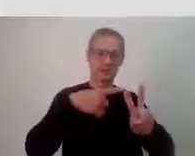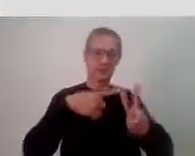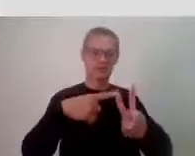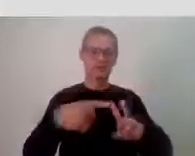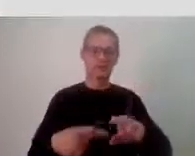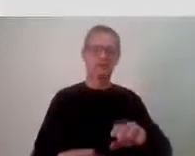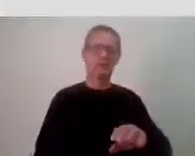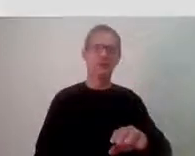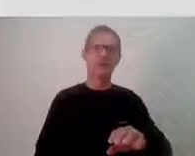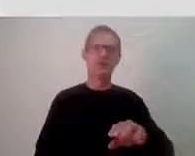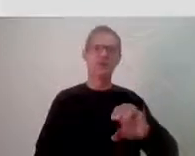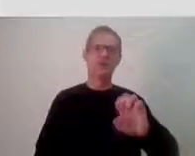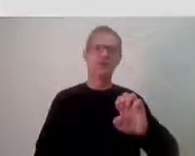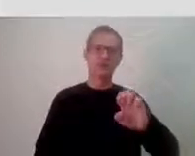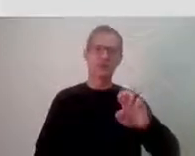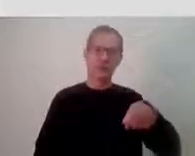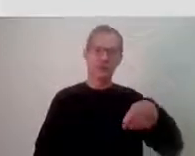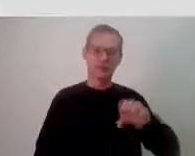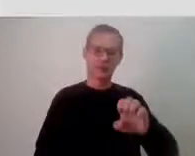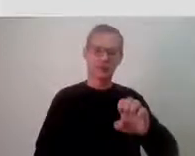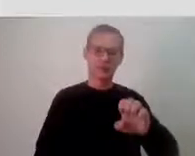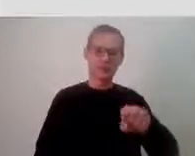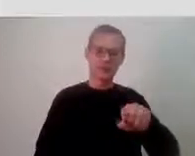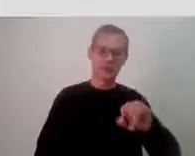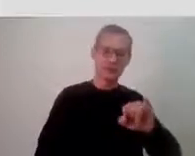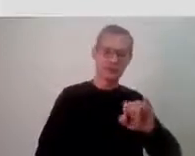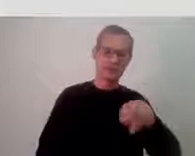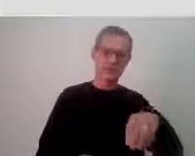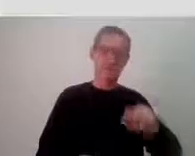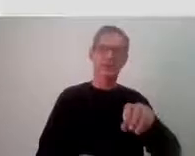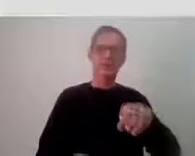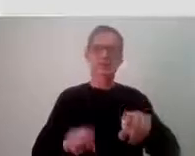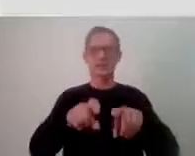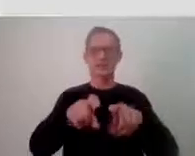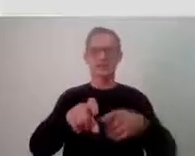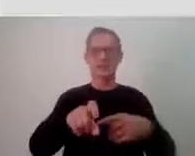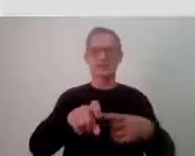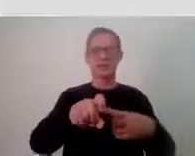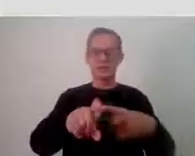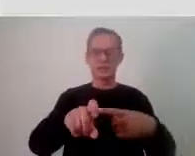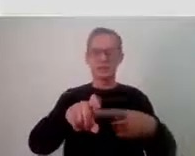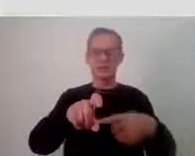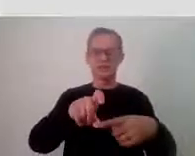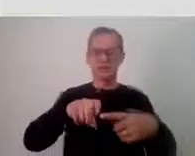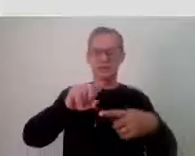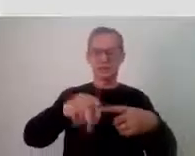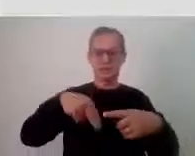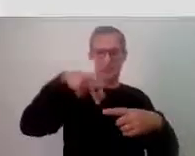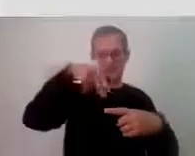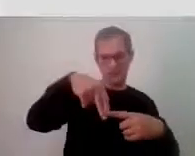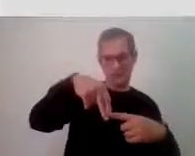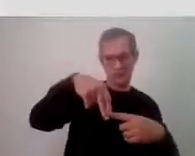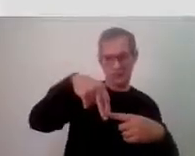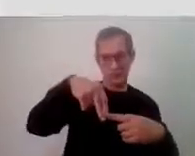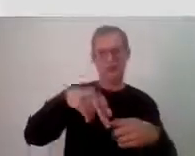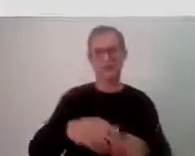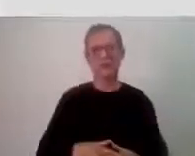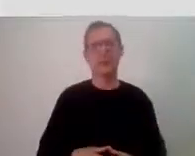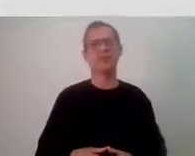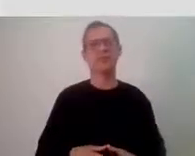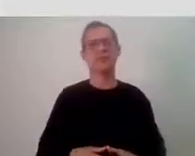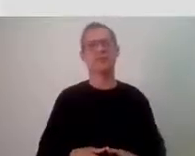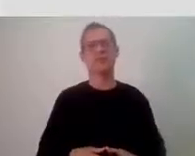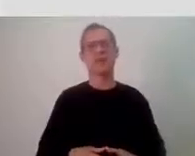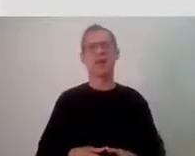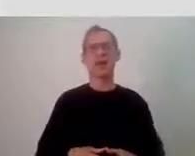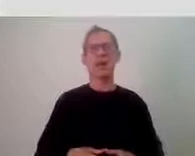de x elevado a n é x elevado a n, a m